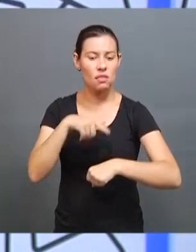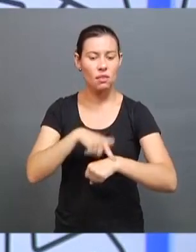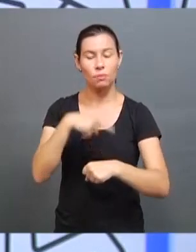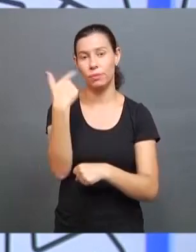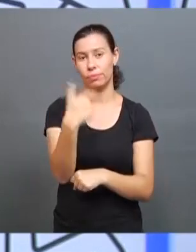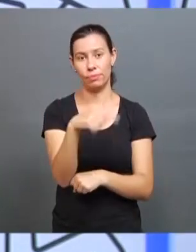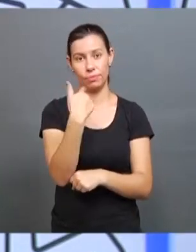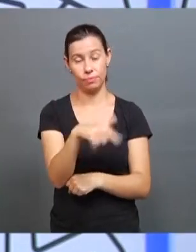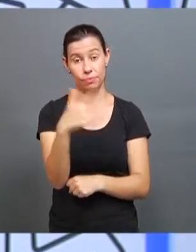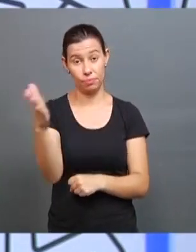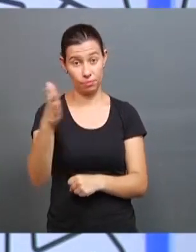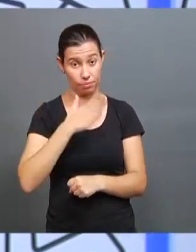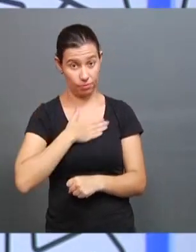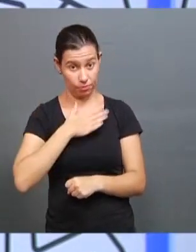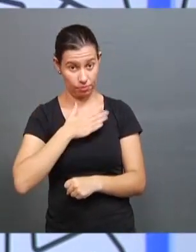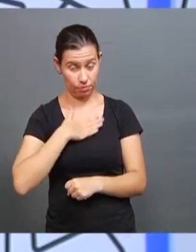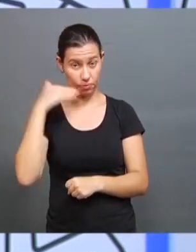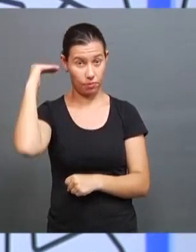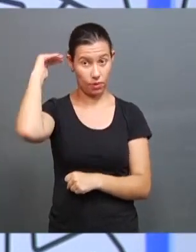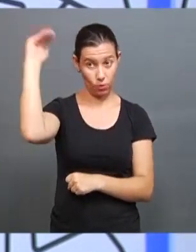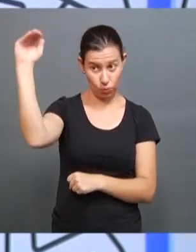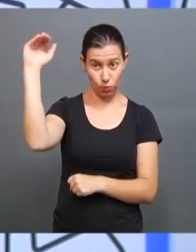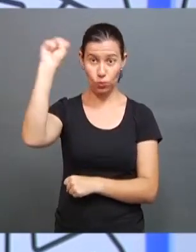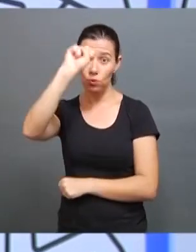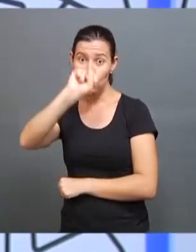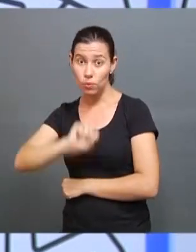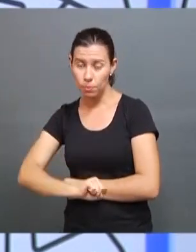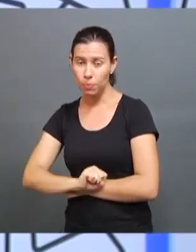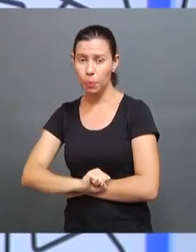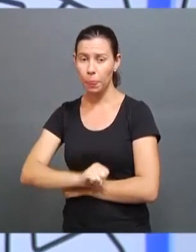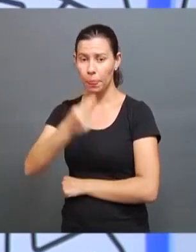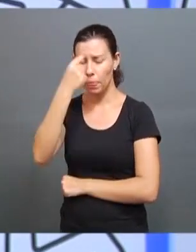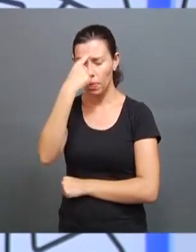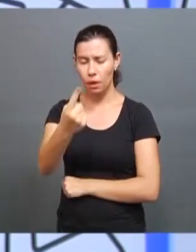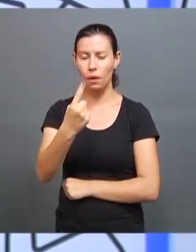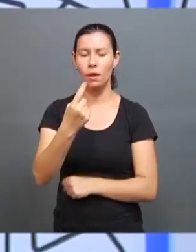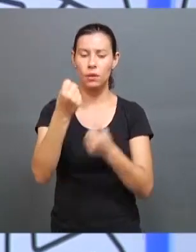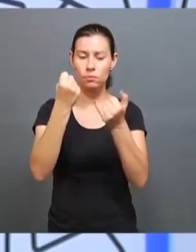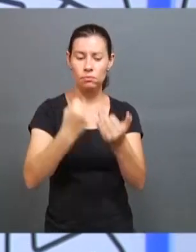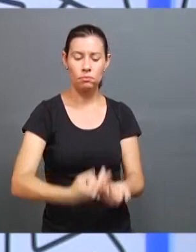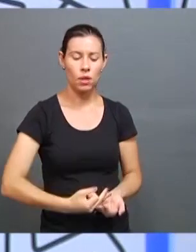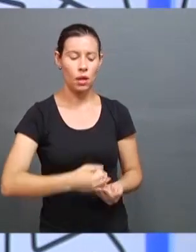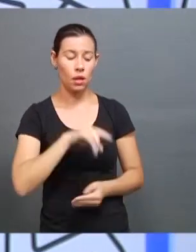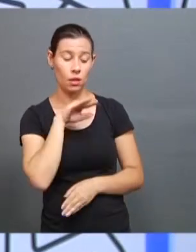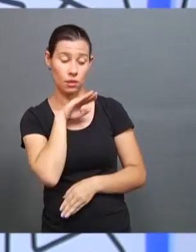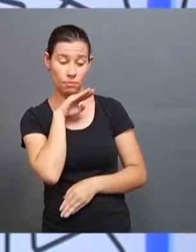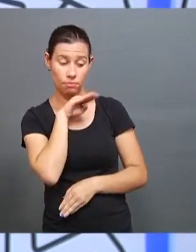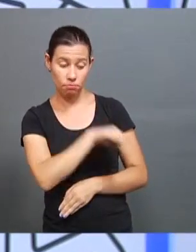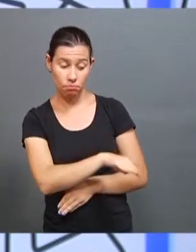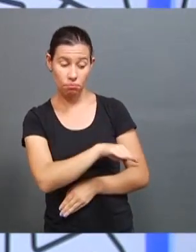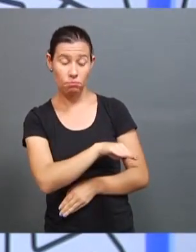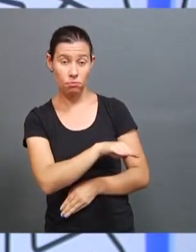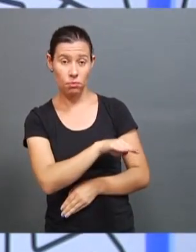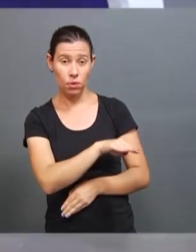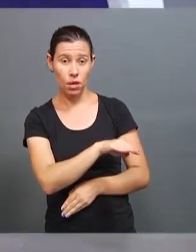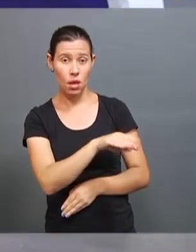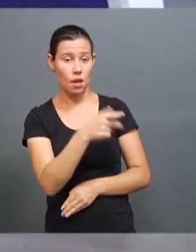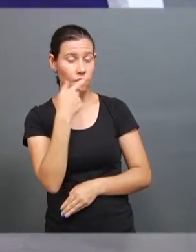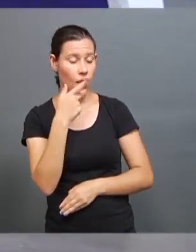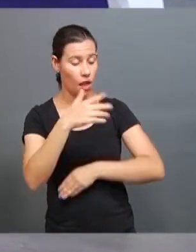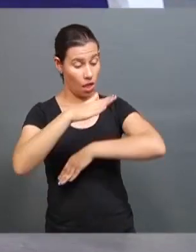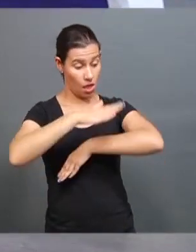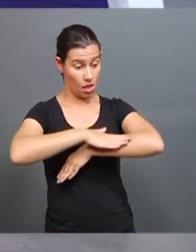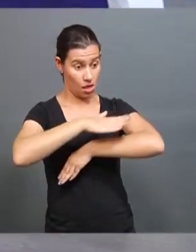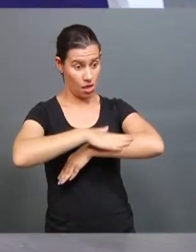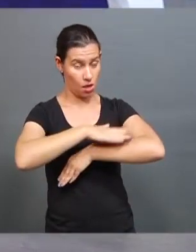minha função enquanto adulto e sujeito dizer para essa criança quando nasce, inclusive que o nome disso aqui é braço, porque ela não